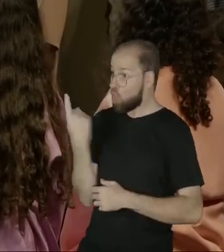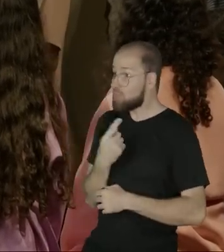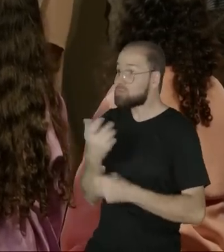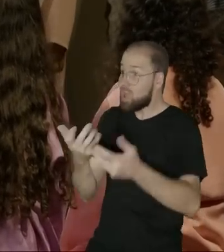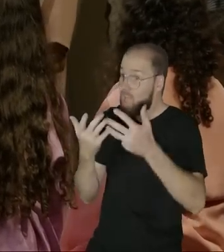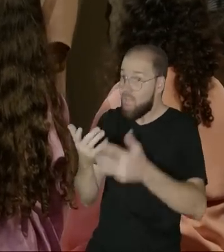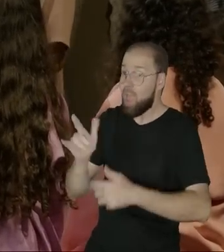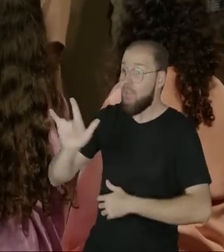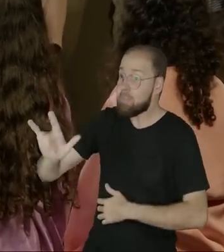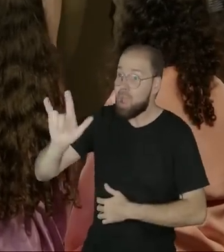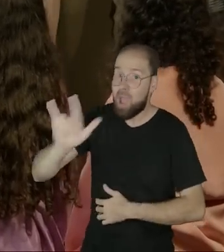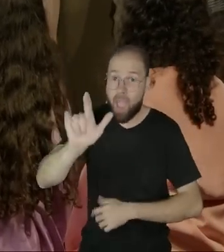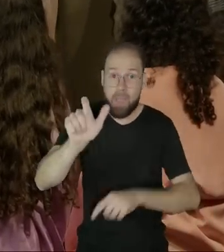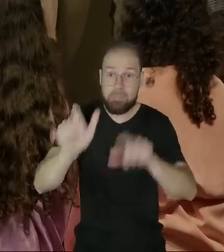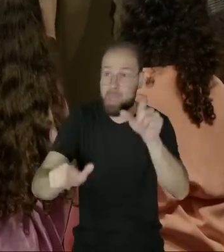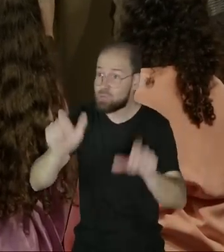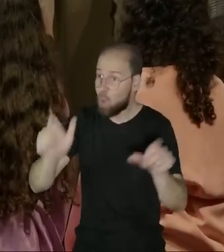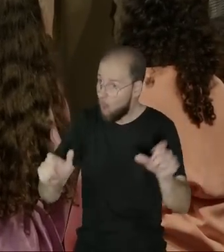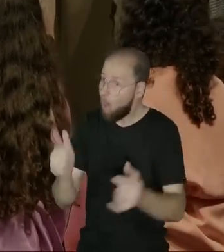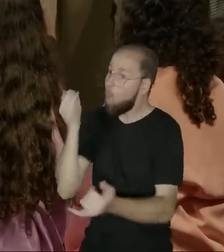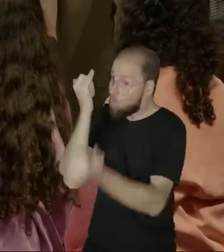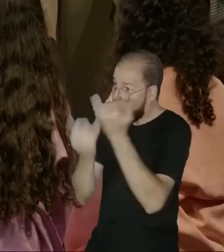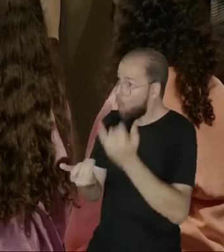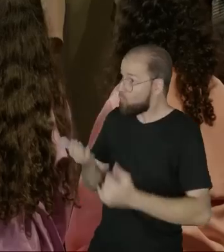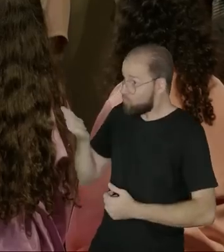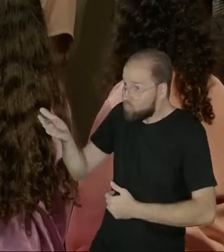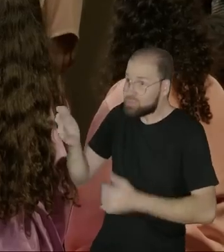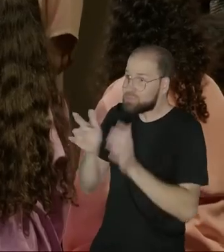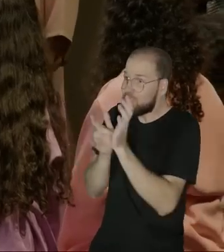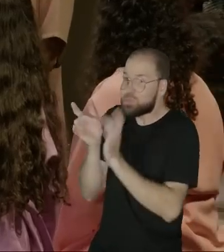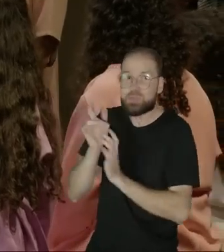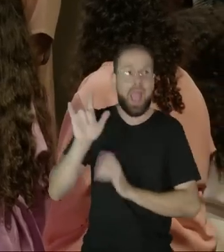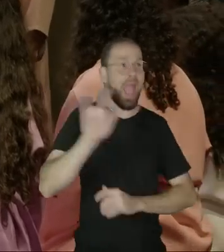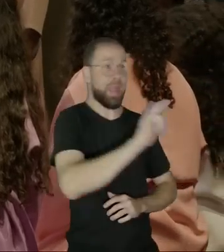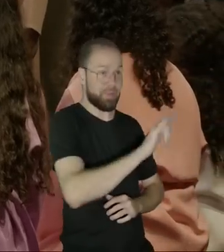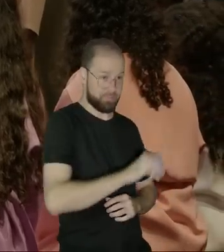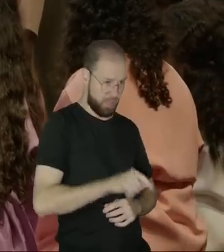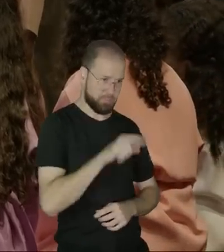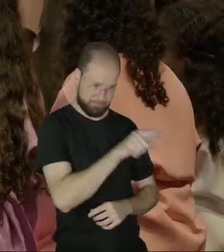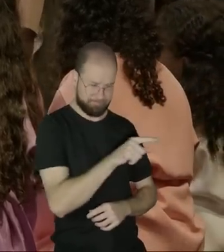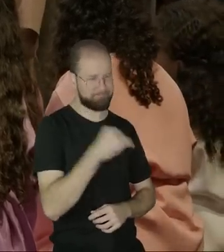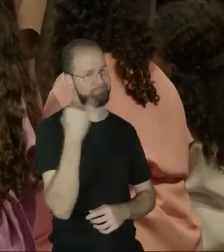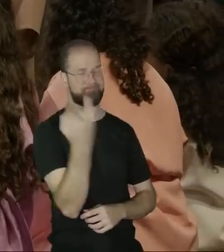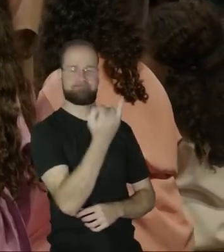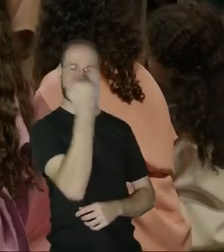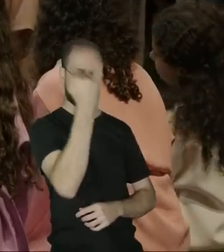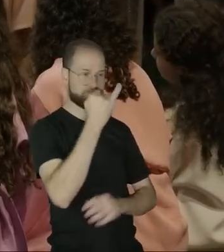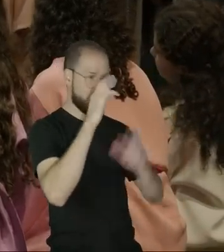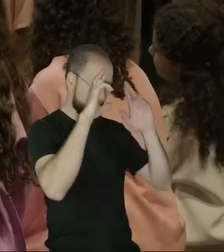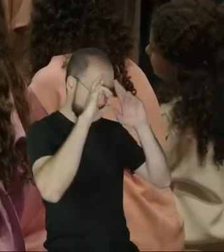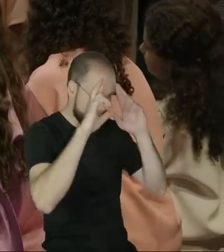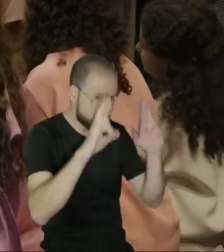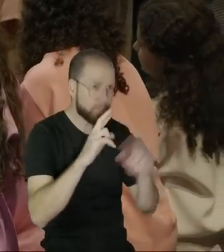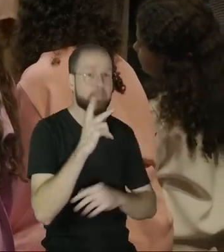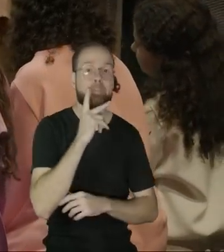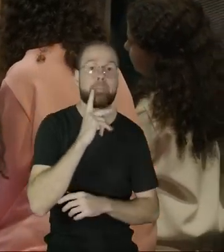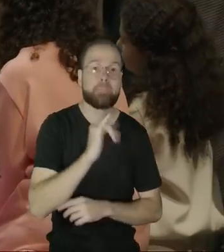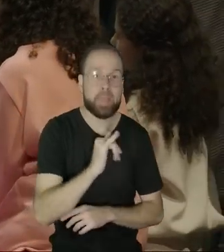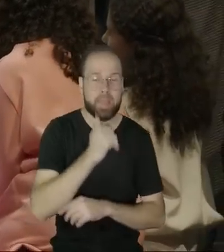o próximo como o Senhor ama. Honra o teu pai e a tua mãe, a fim de que tenha longa vida na